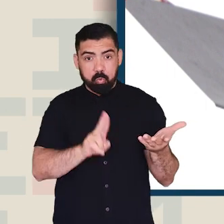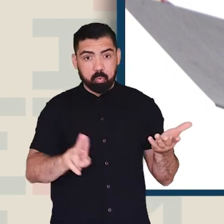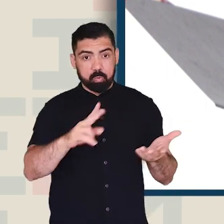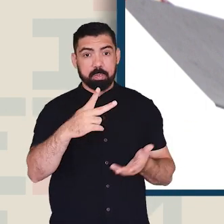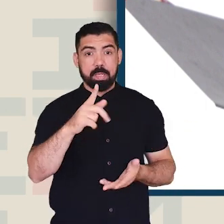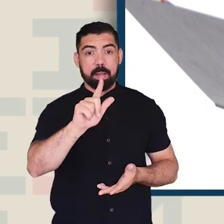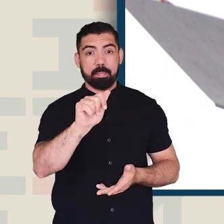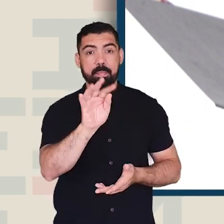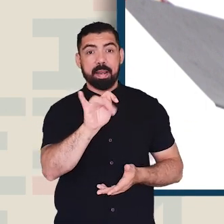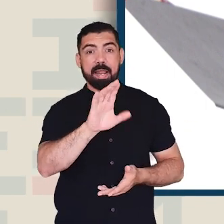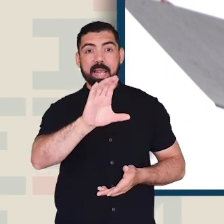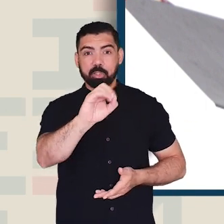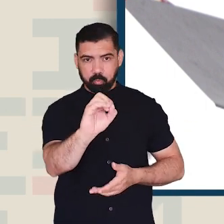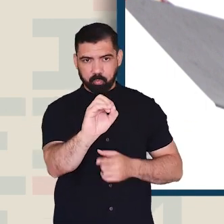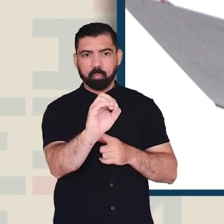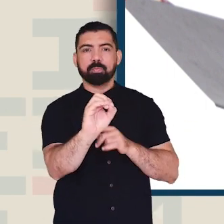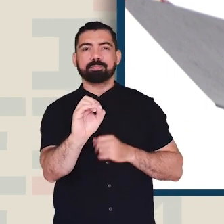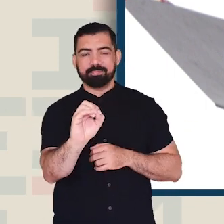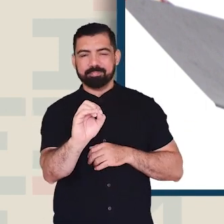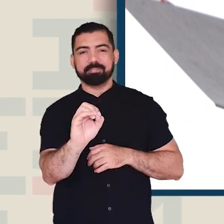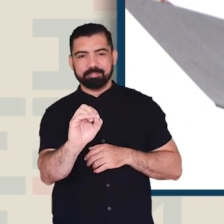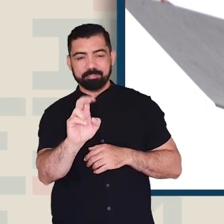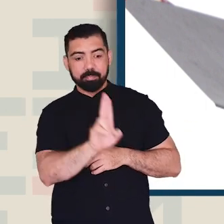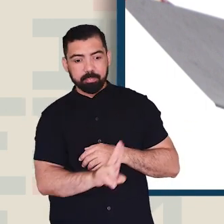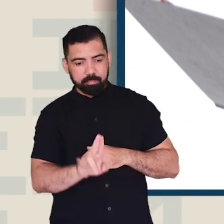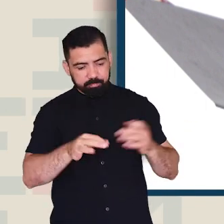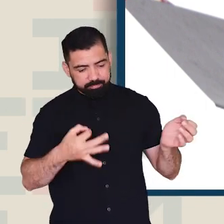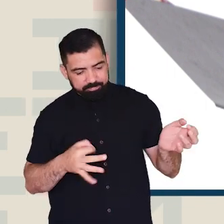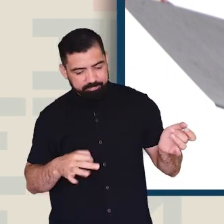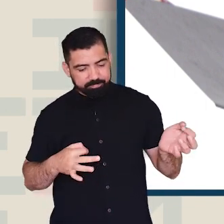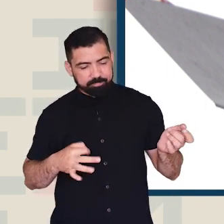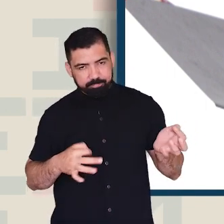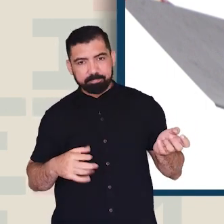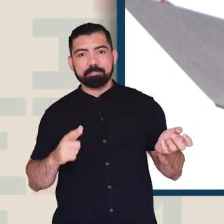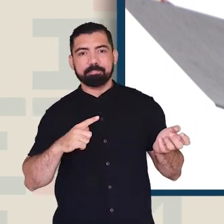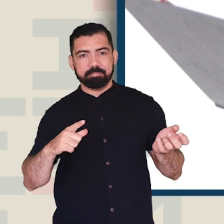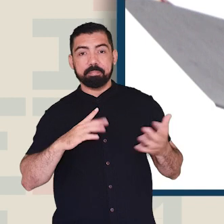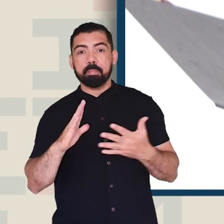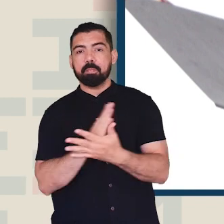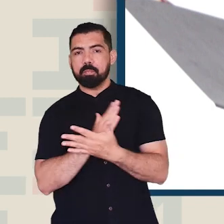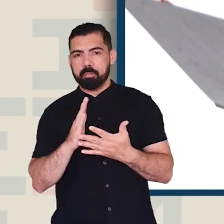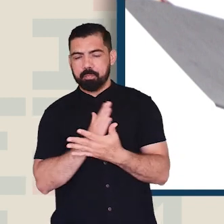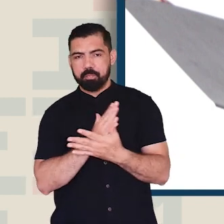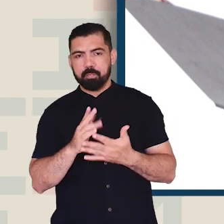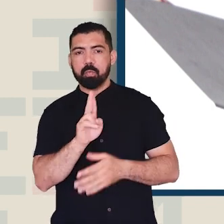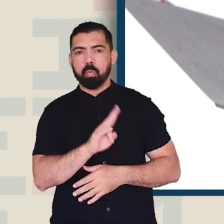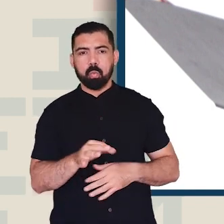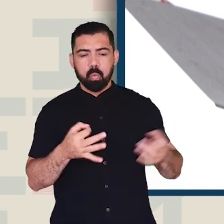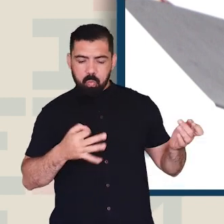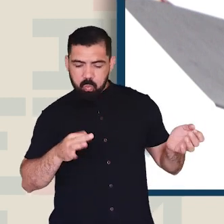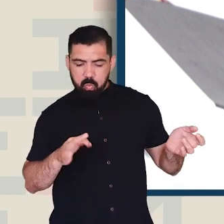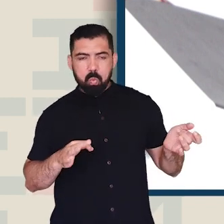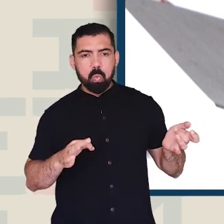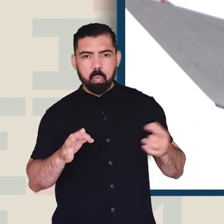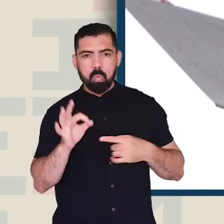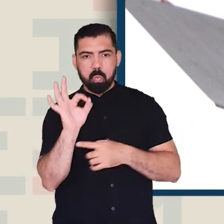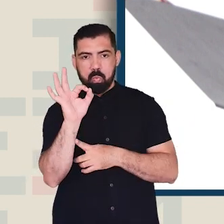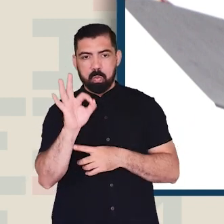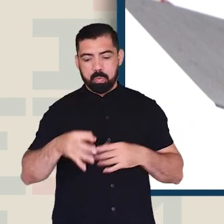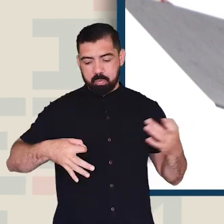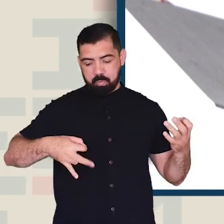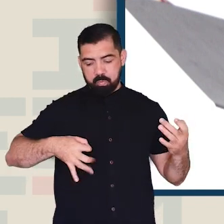a palheta favoreceu algumas técnicas. Tem alguns músicos que tocam com a técnica de palheta e dedo,